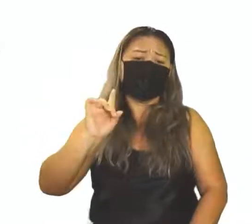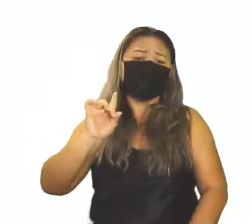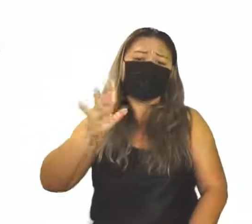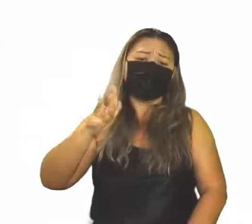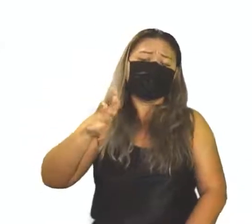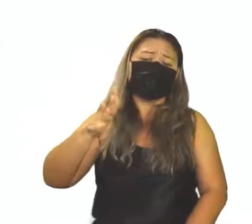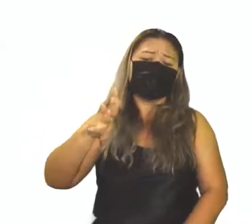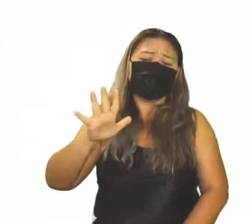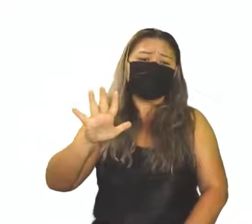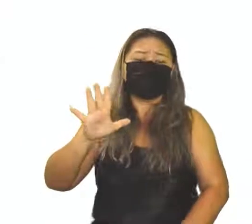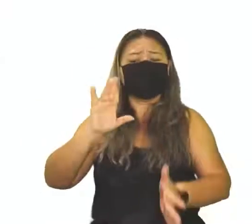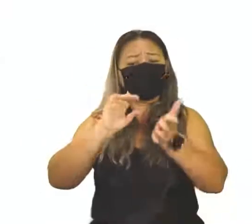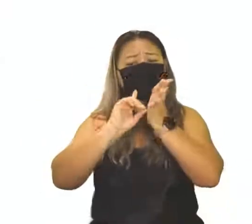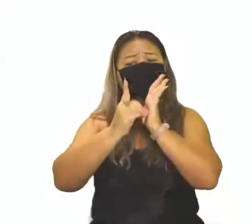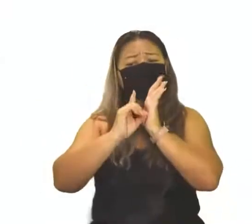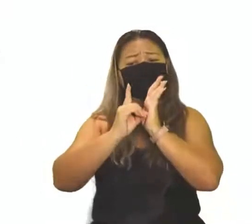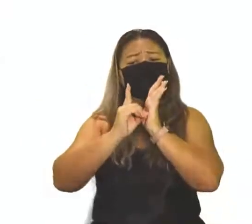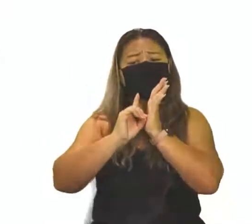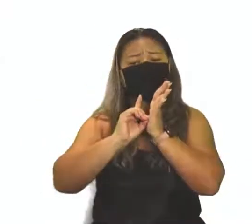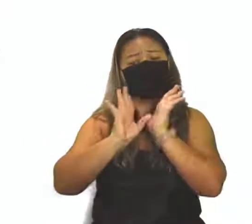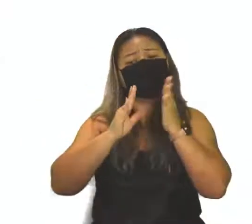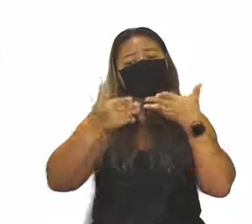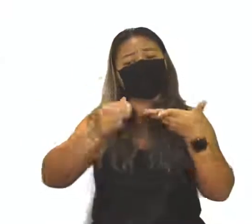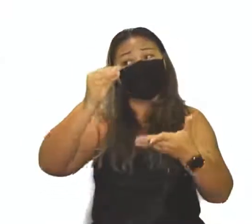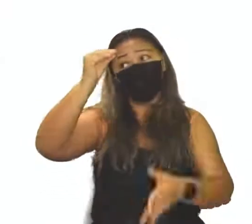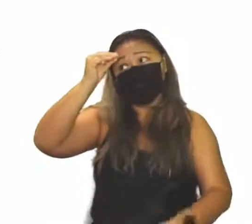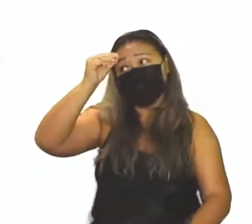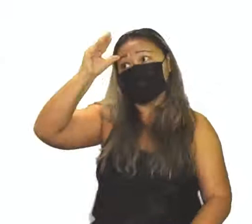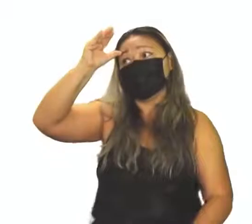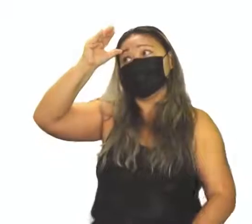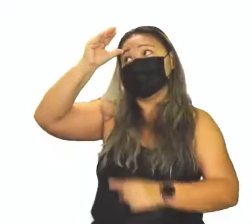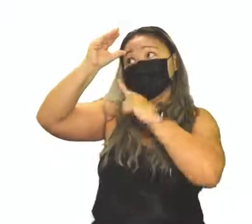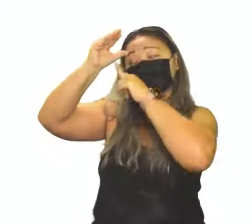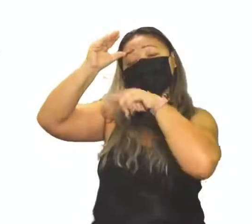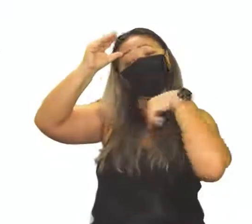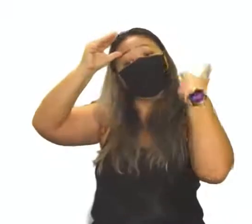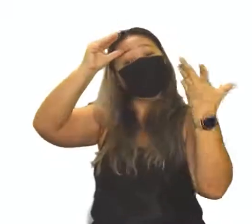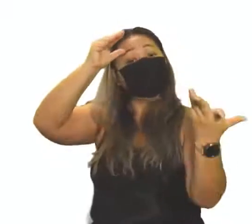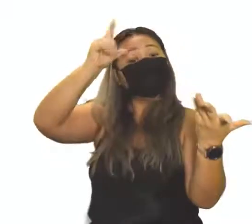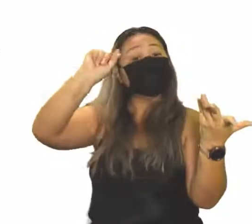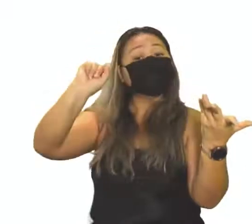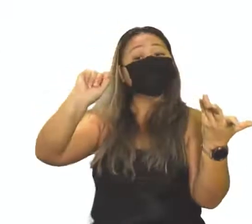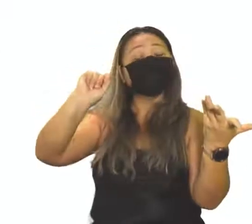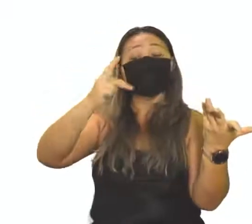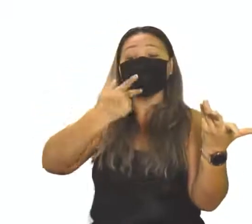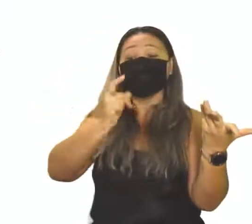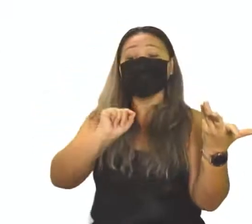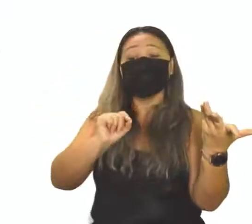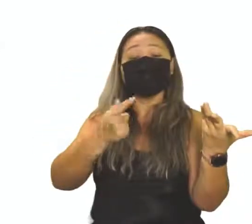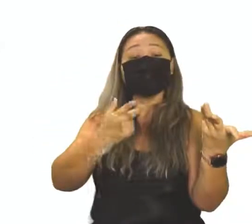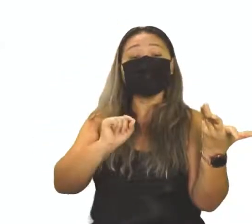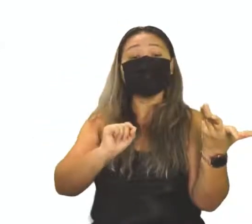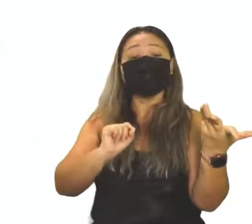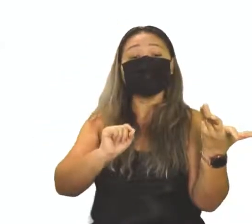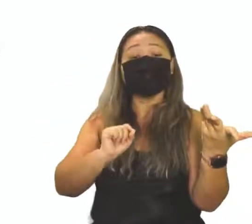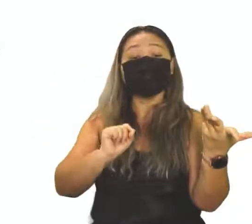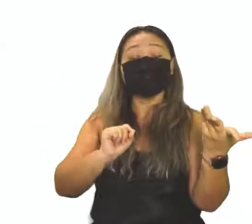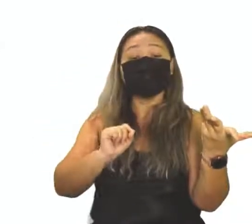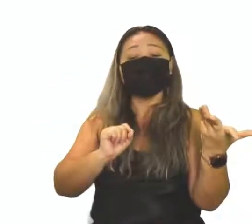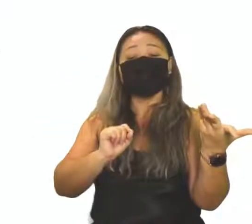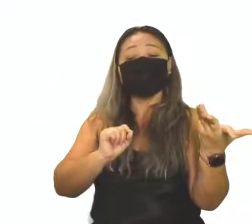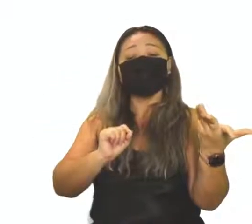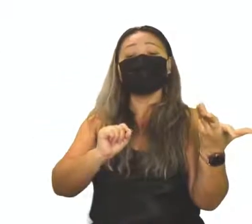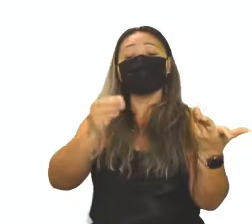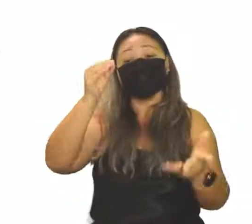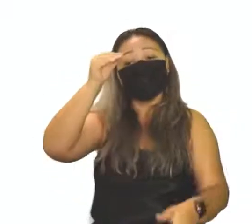do dicionário, né? Uma ideia sobre o conhecimento. O que a filosofia diz sobre isso? Ela diz que